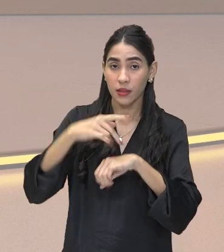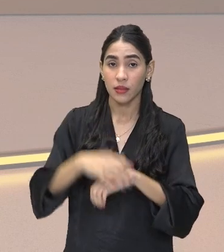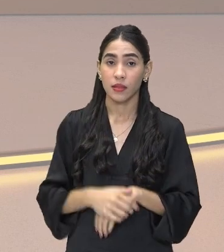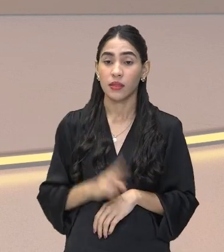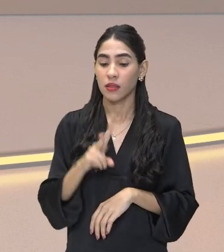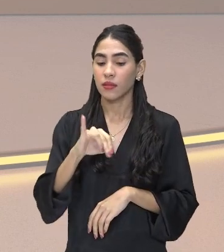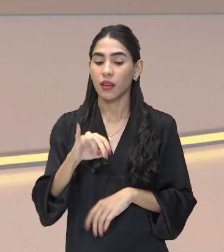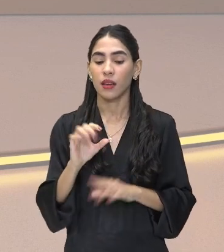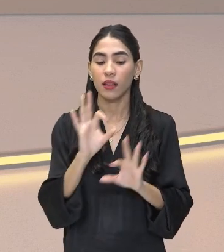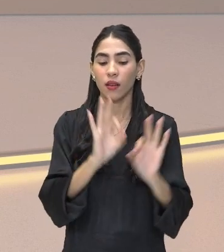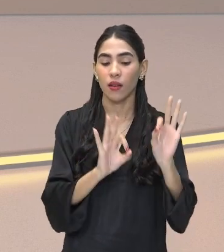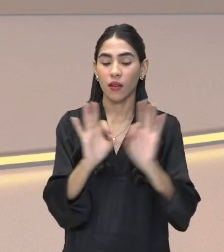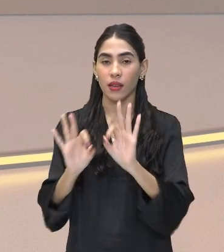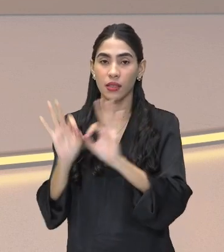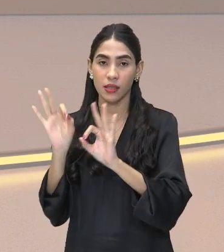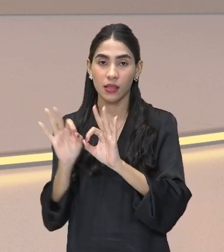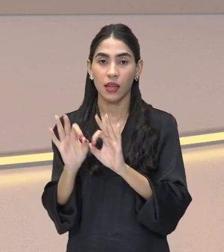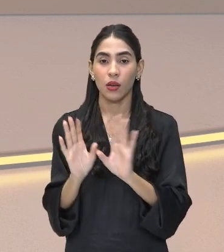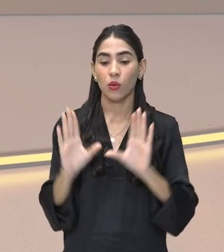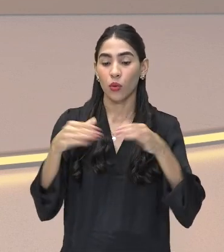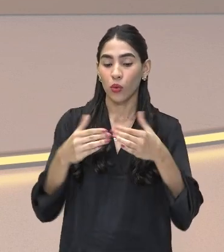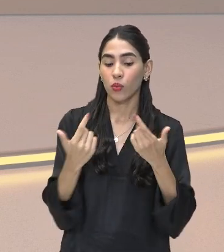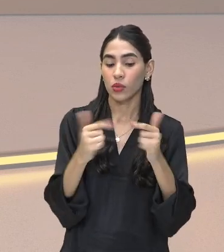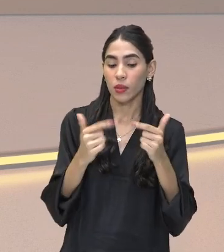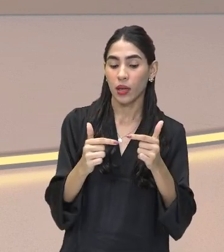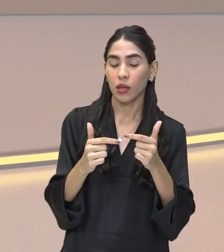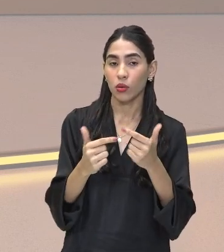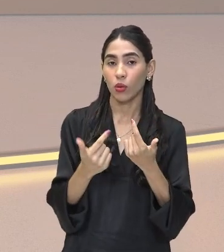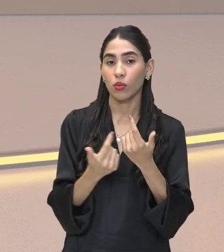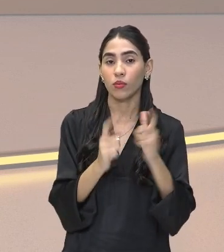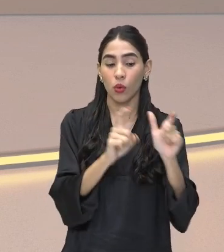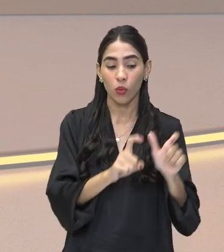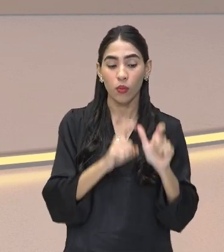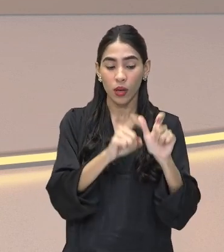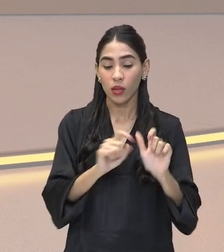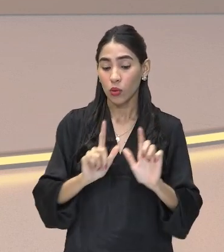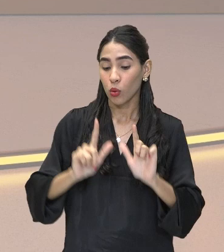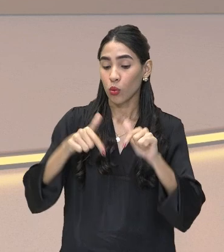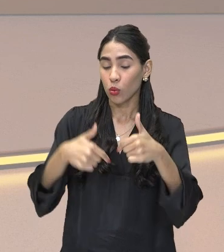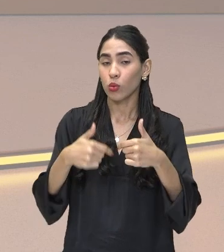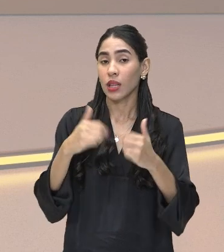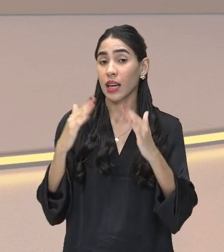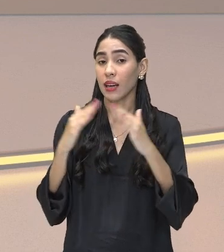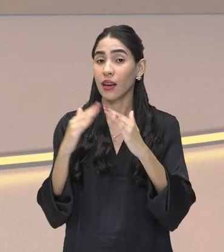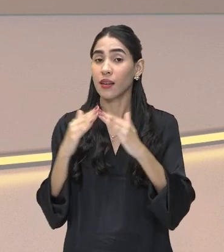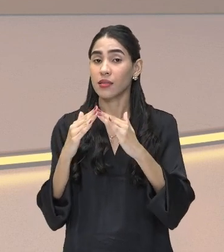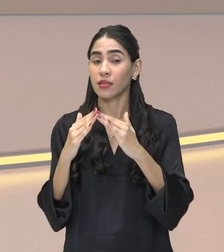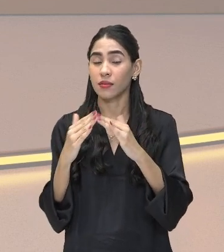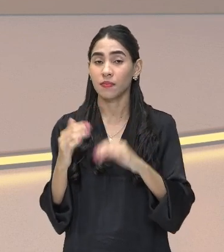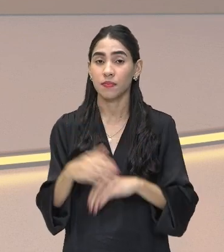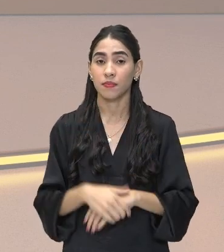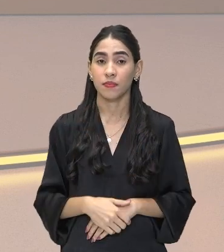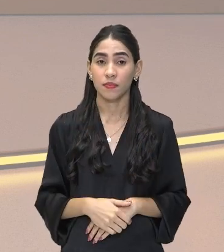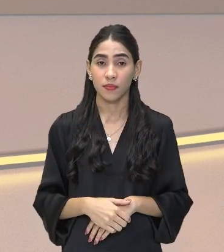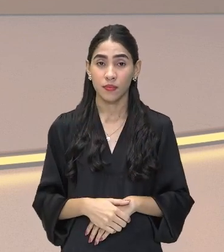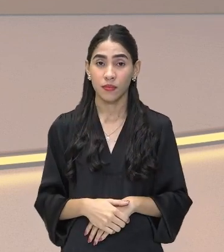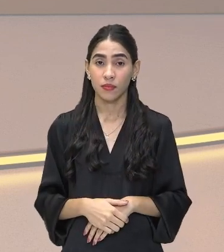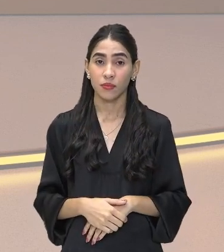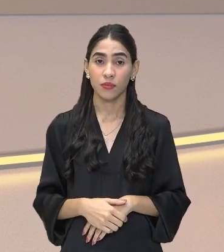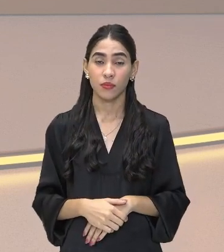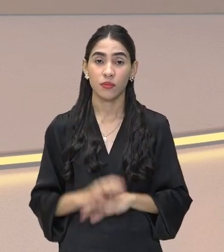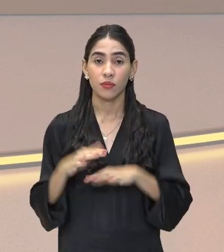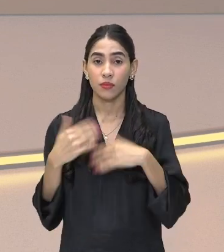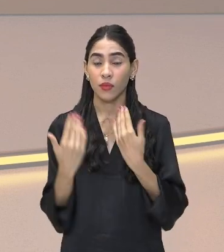vão organizar os trabalhadores urbanos na luta por teto, isto é, luta por moradia, né?